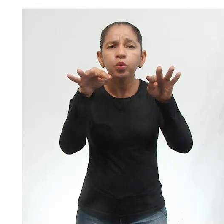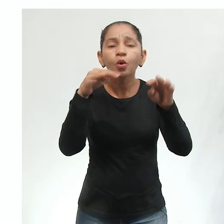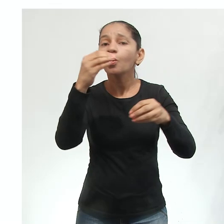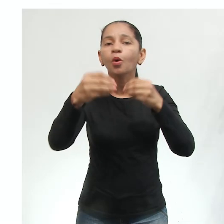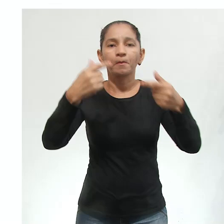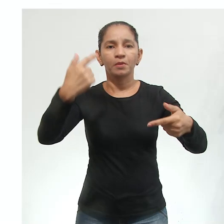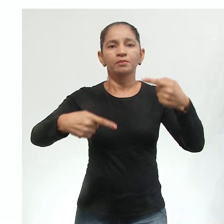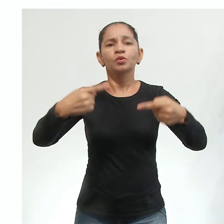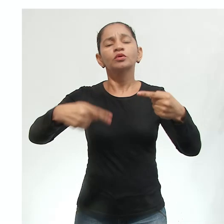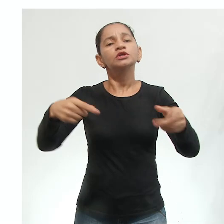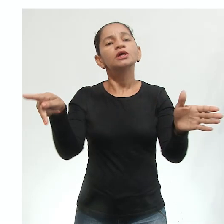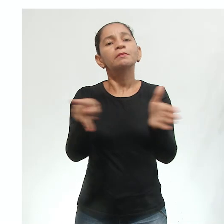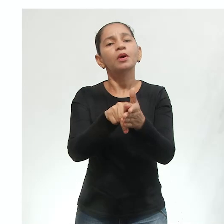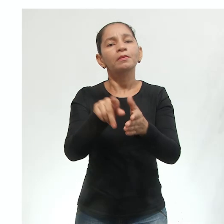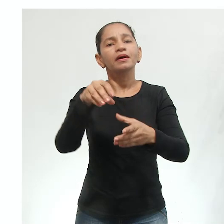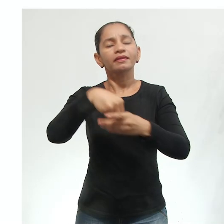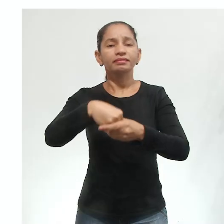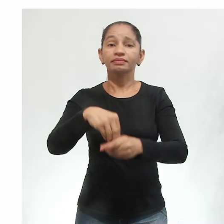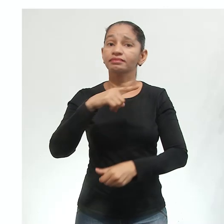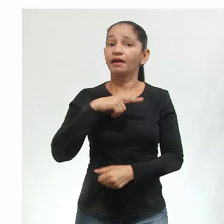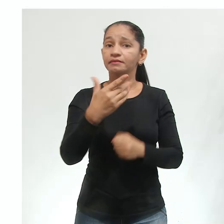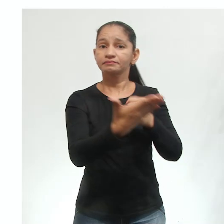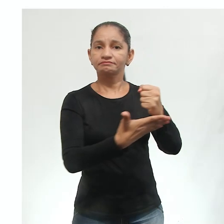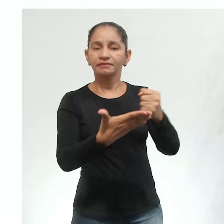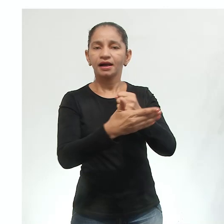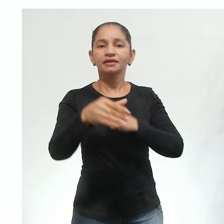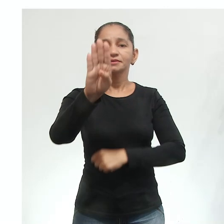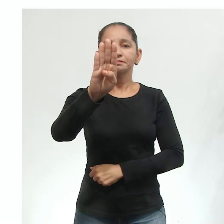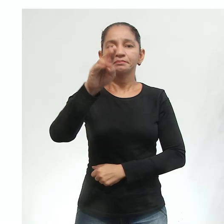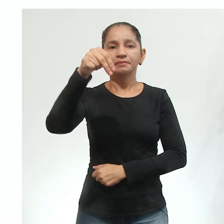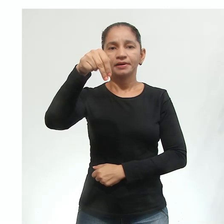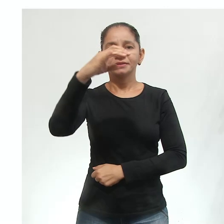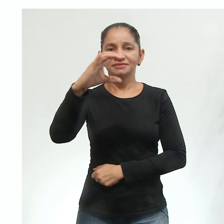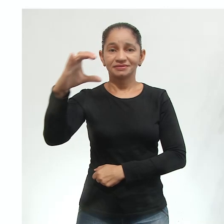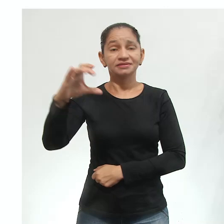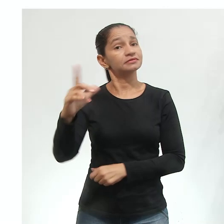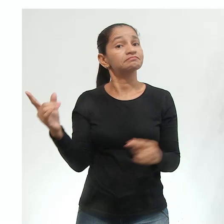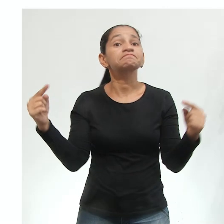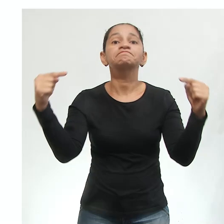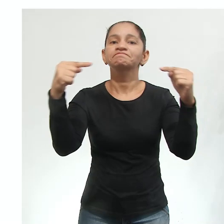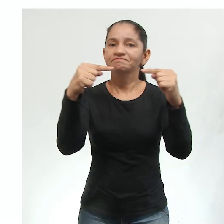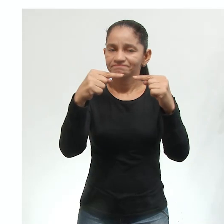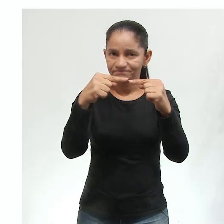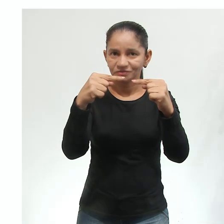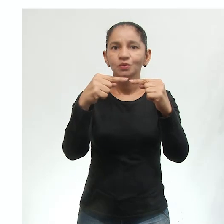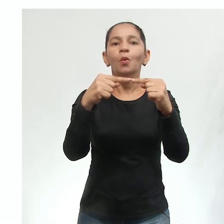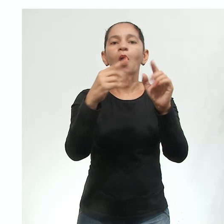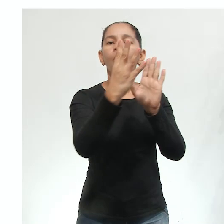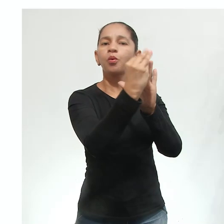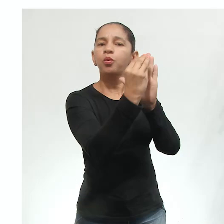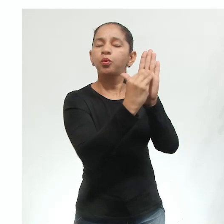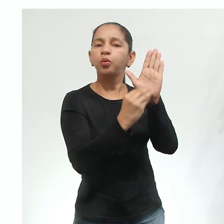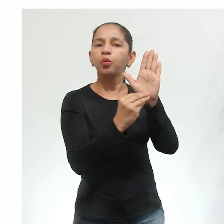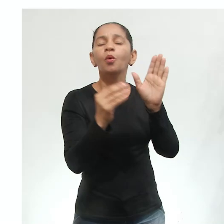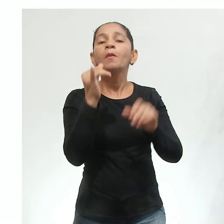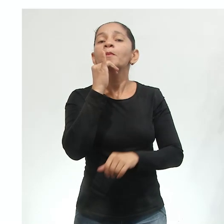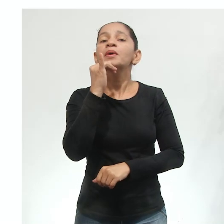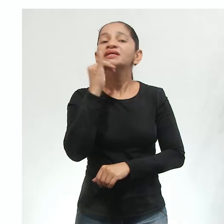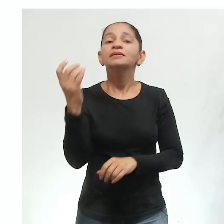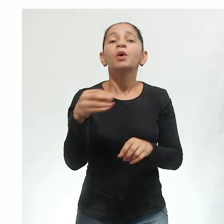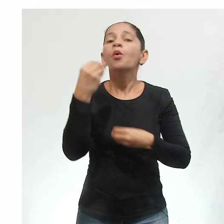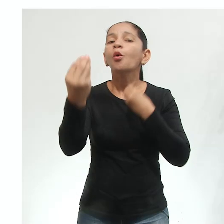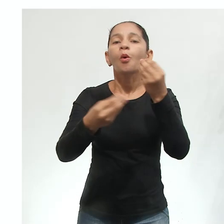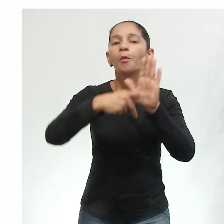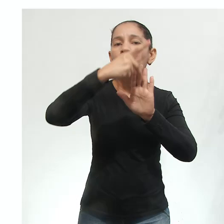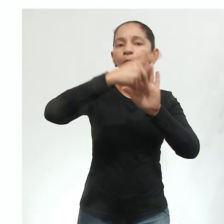às políticas educacionais, como a Base Nacional Curricular Comum, a BNCC. E qual é o foco na prática?